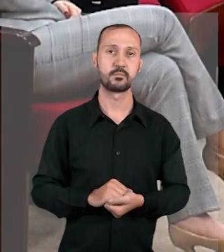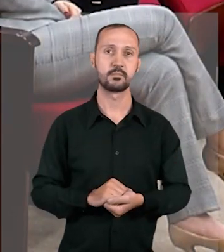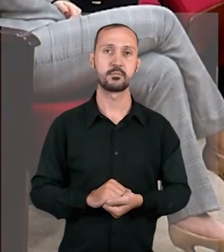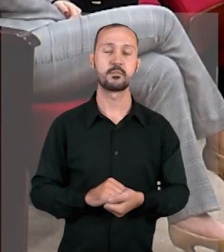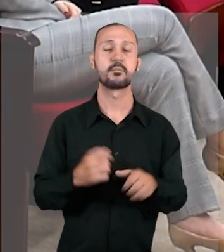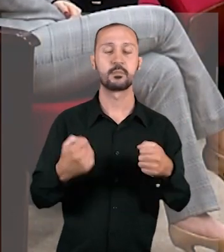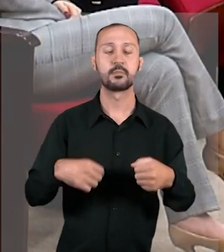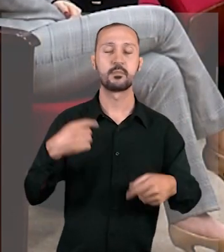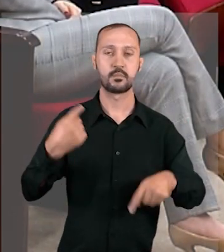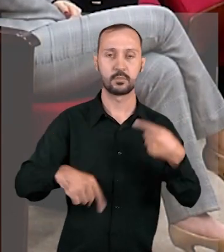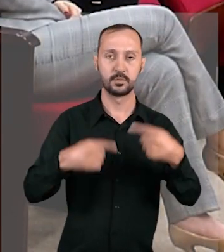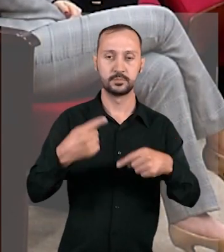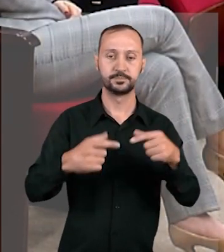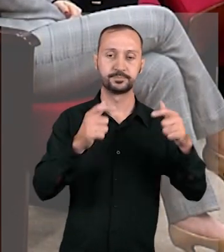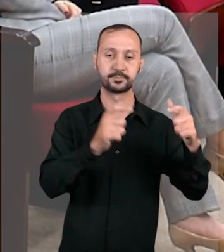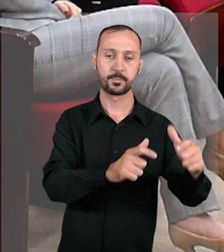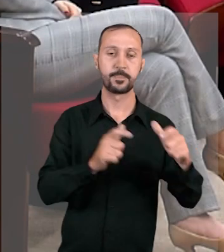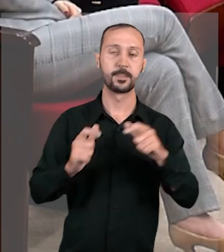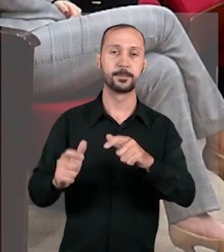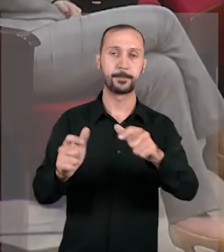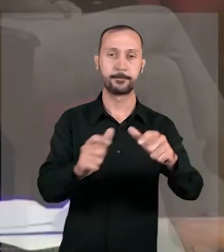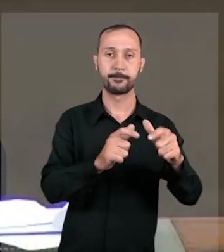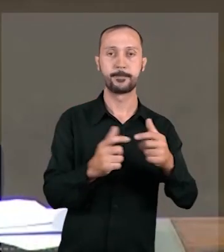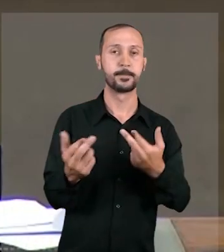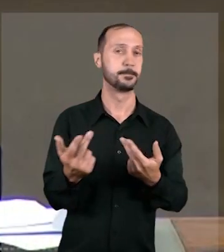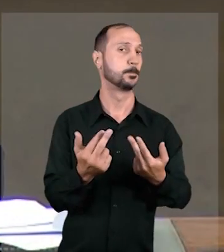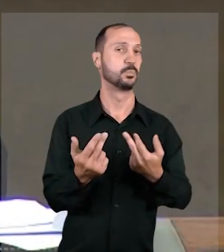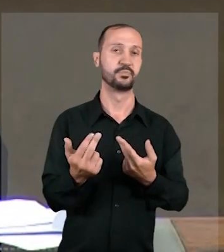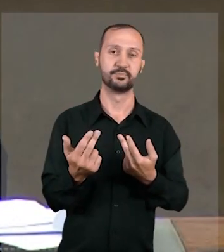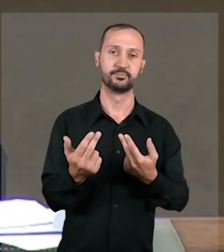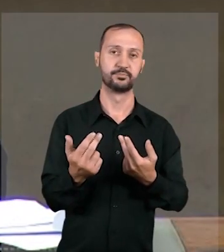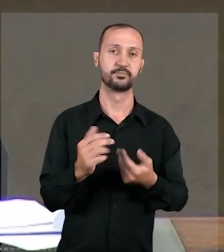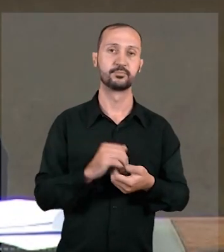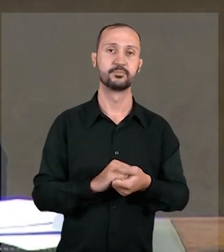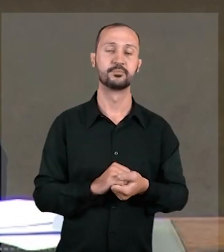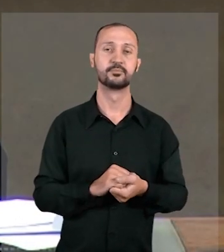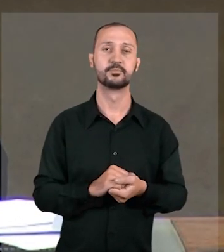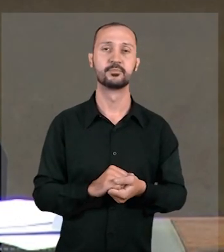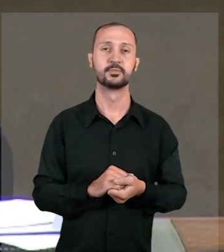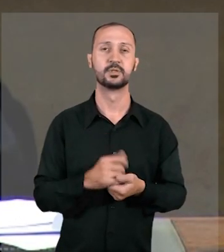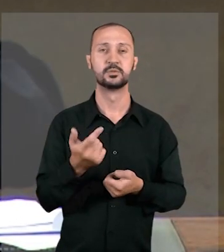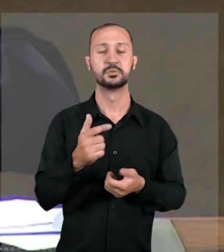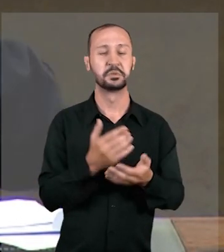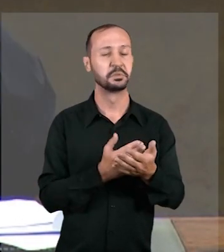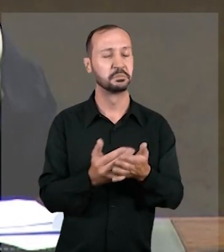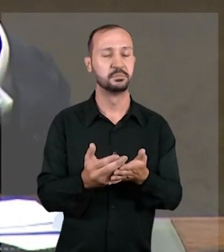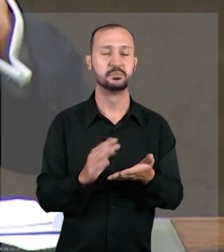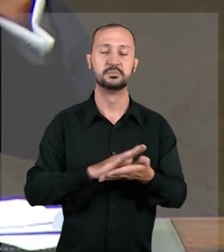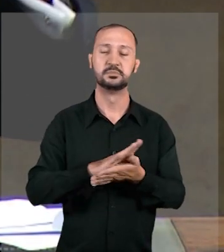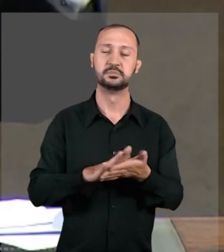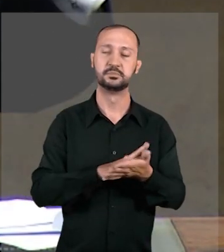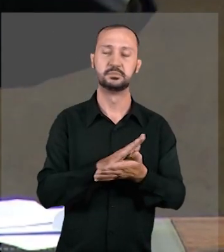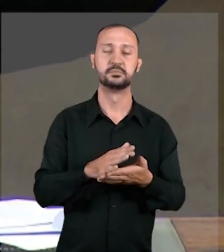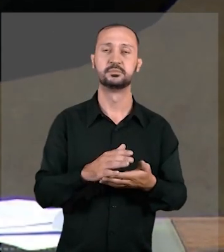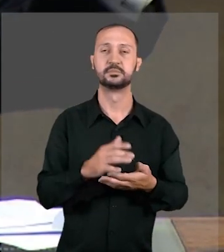devia debater isso em espaços como esses, sem um ponto de partida. Acho que devíamos verificar os